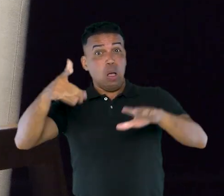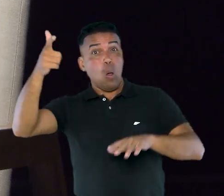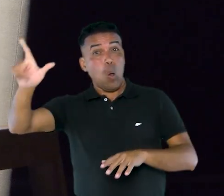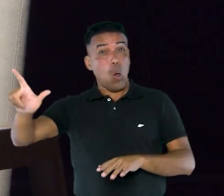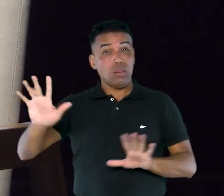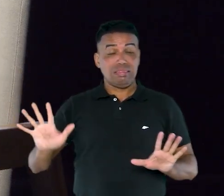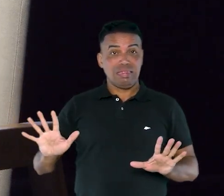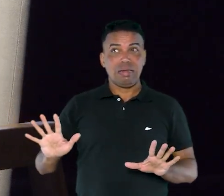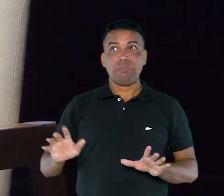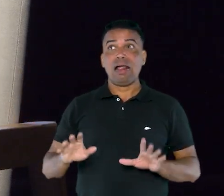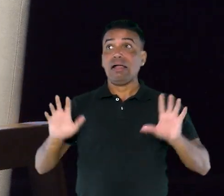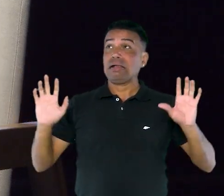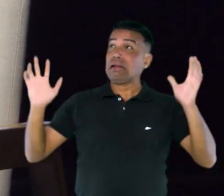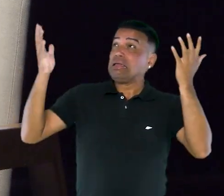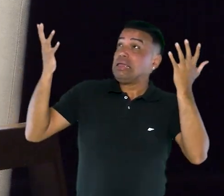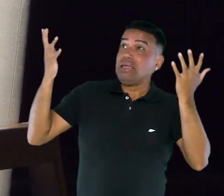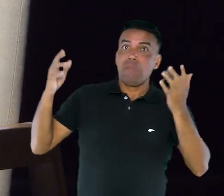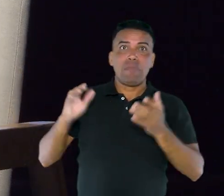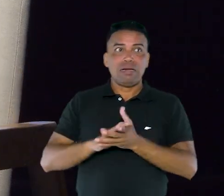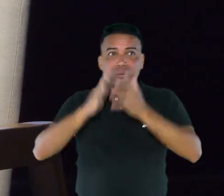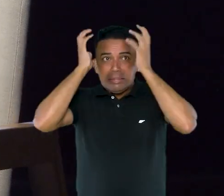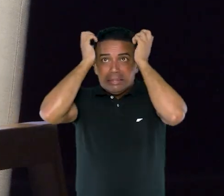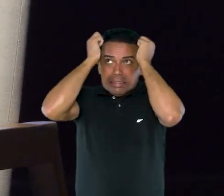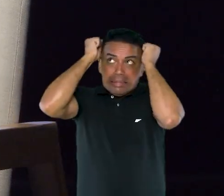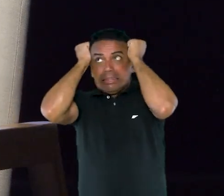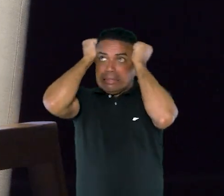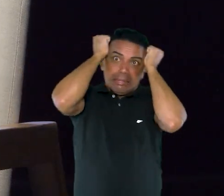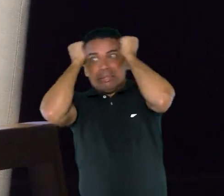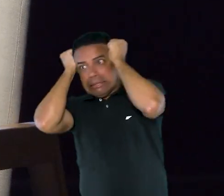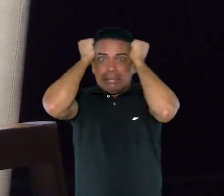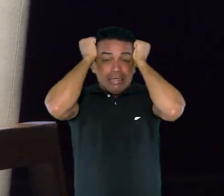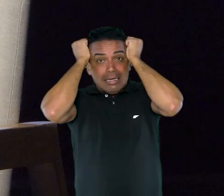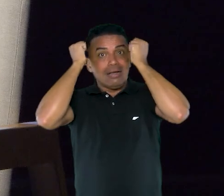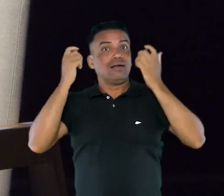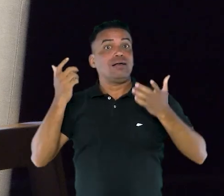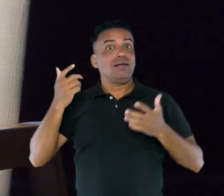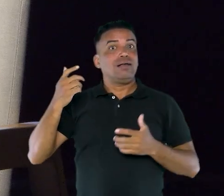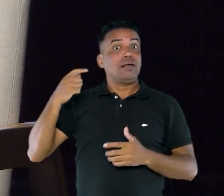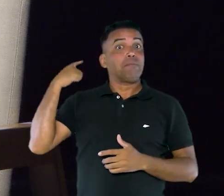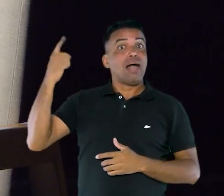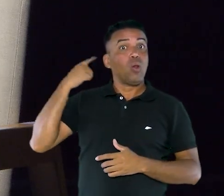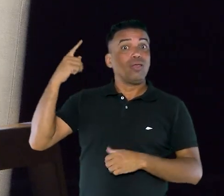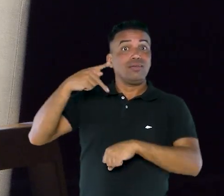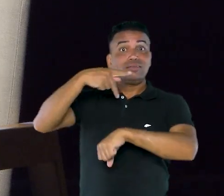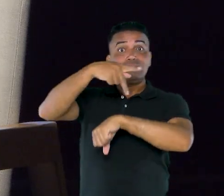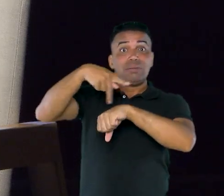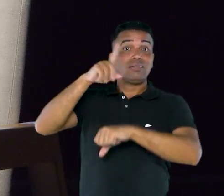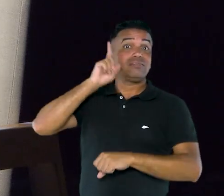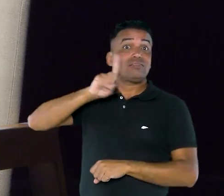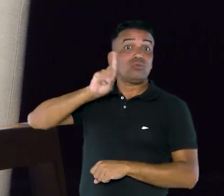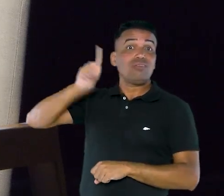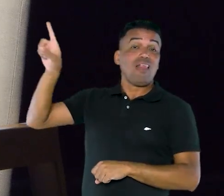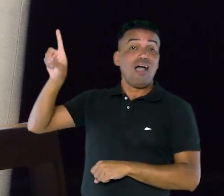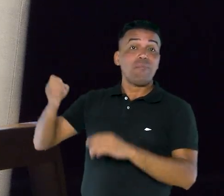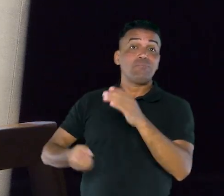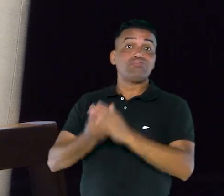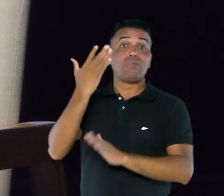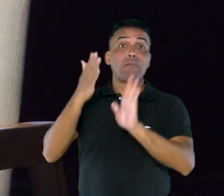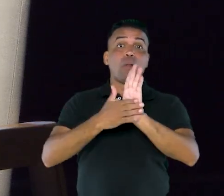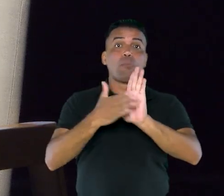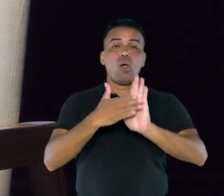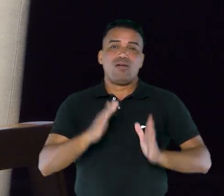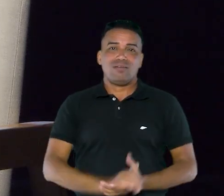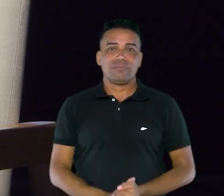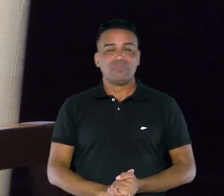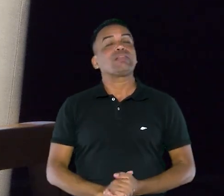com ansiedade climática, para não arrancar os cabelos diante das maluquices que o Trump vai propor. Mas,